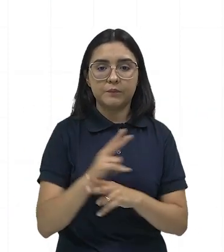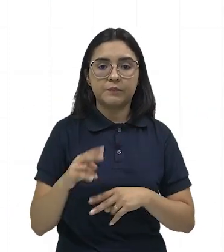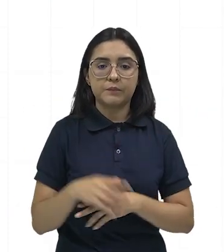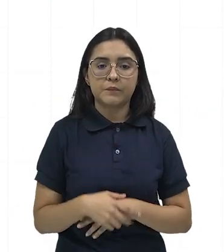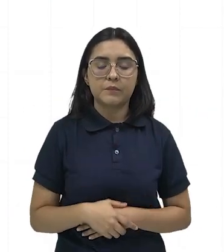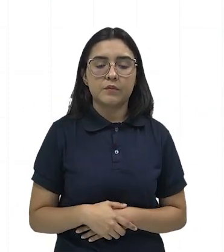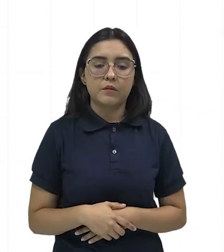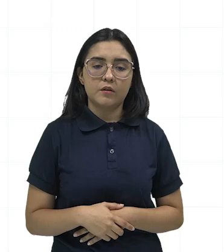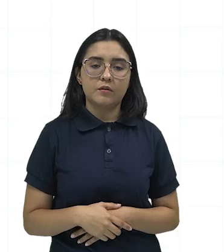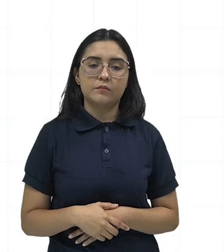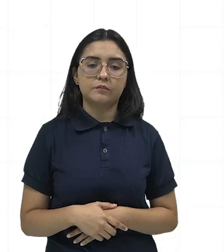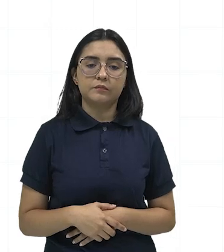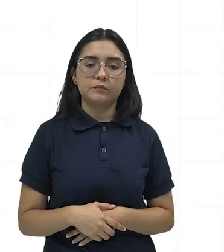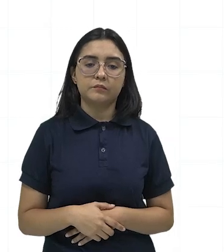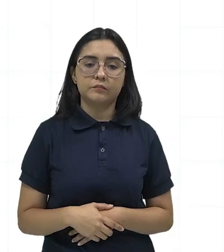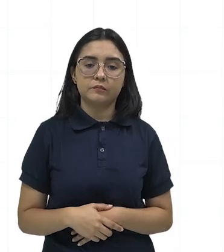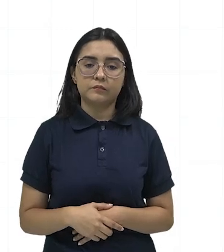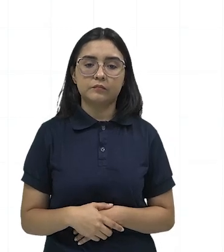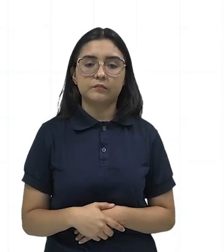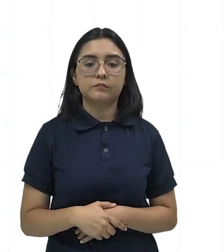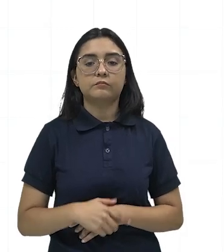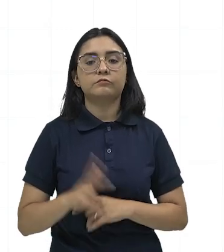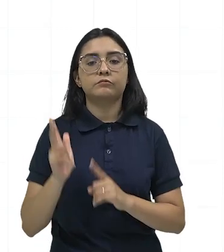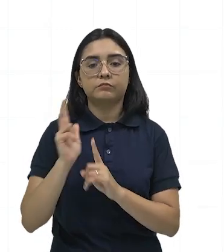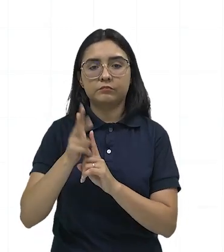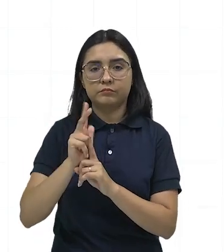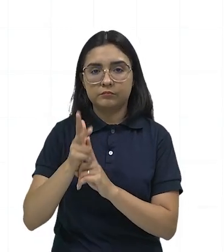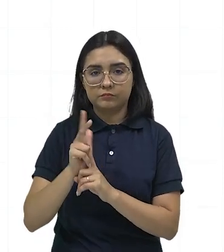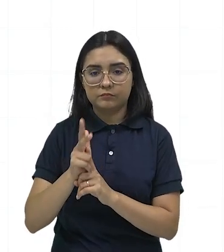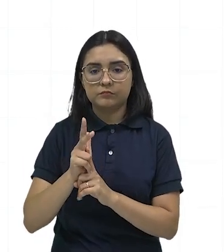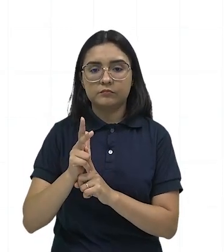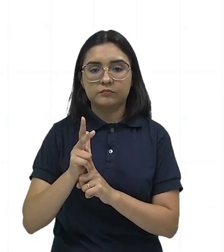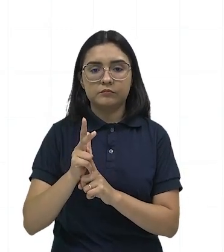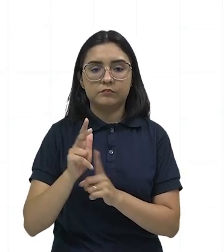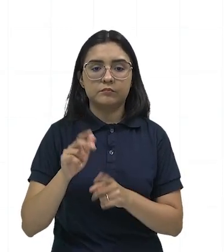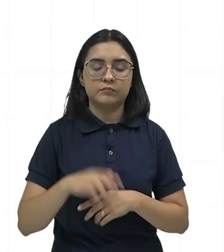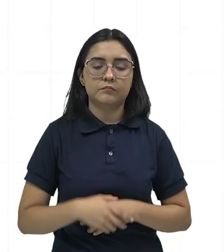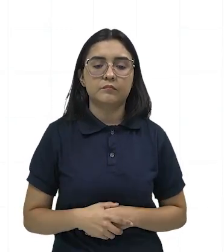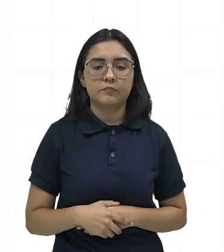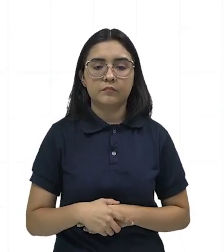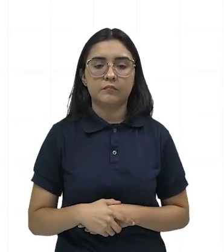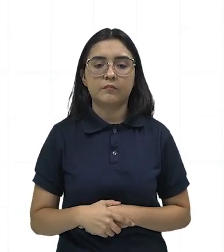ventos, né? Então, nós temos essas turbinas que são